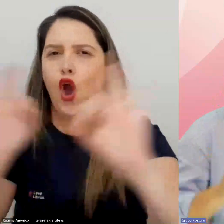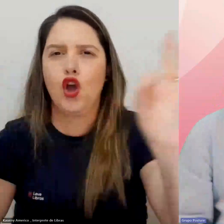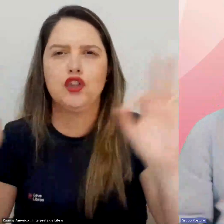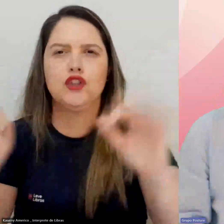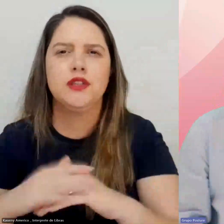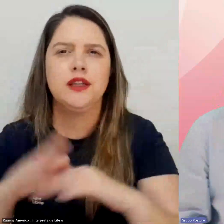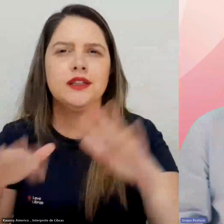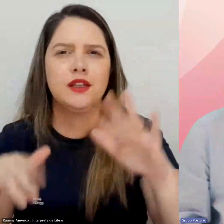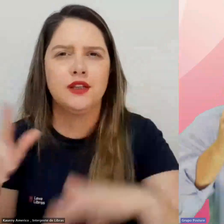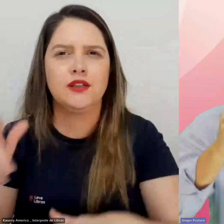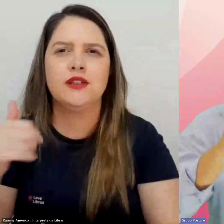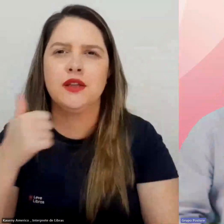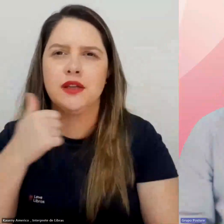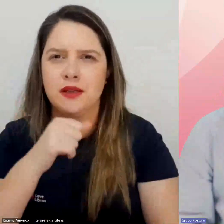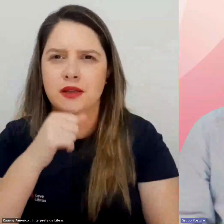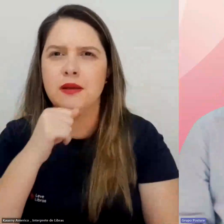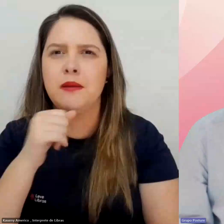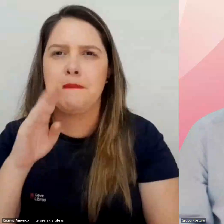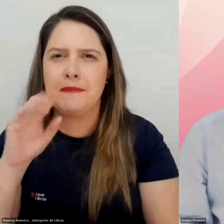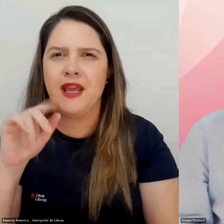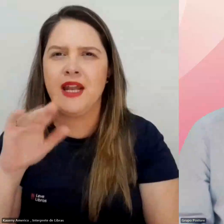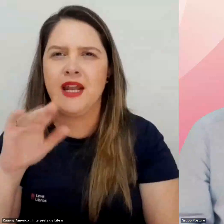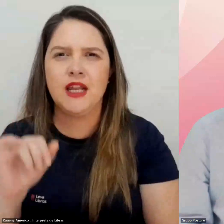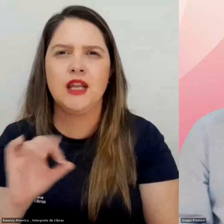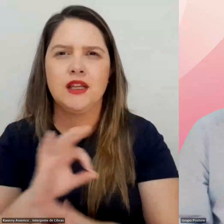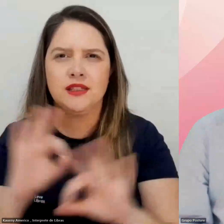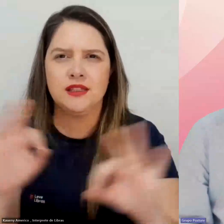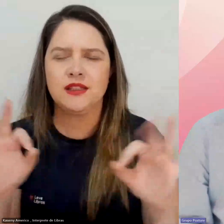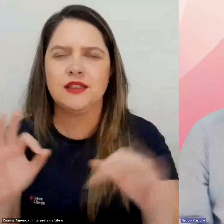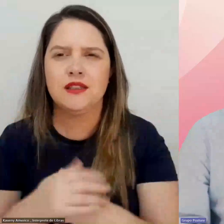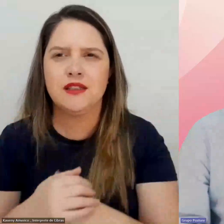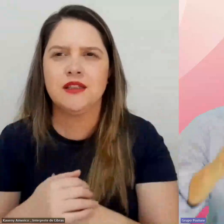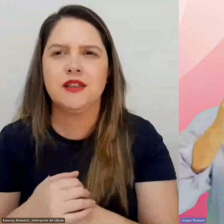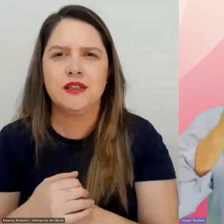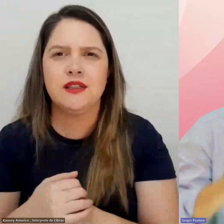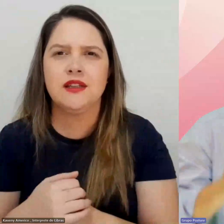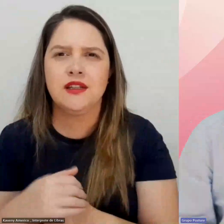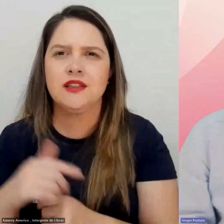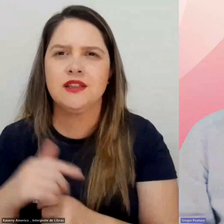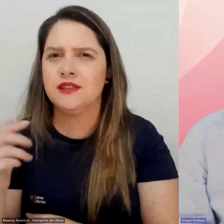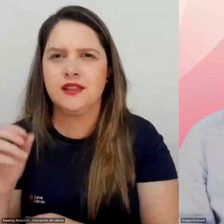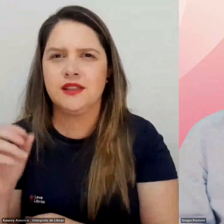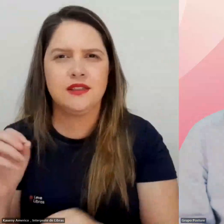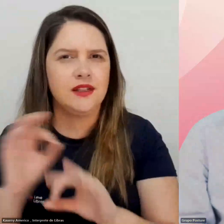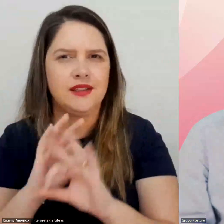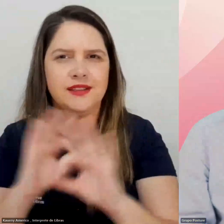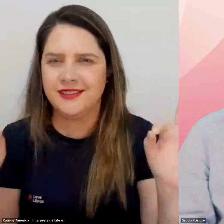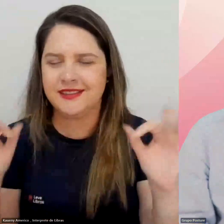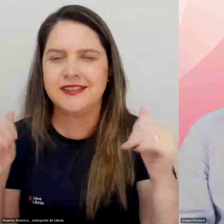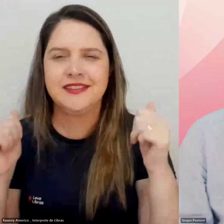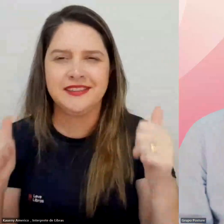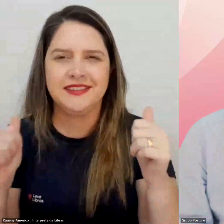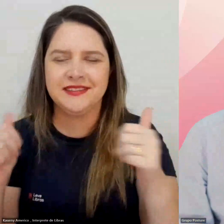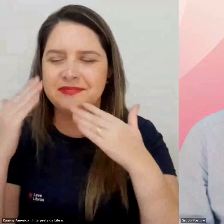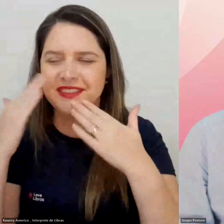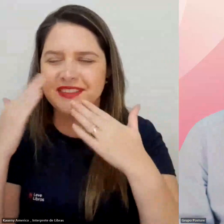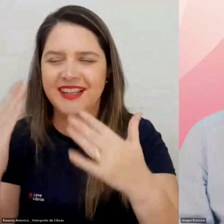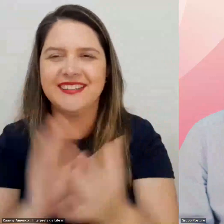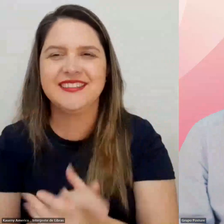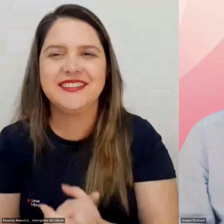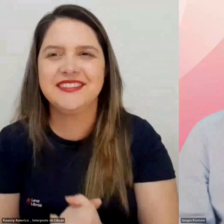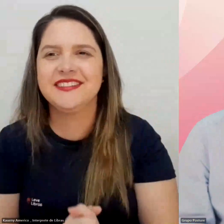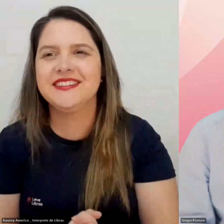alguma coisa benigna mesmo. É, Excelente. agora ela tem 70 anos, ela é. Excelente, excelente. Obrigado. Para a